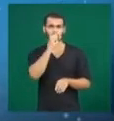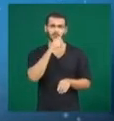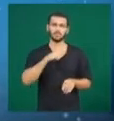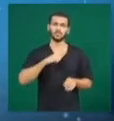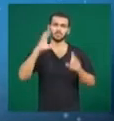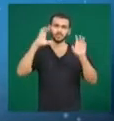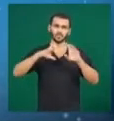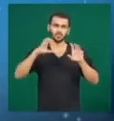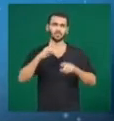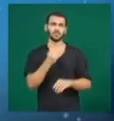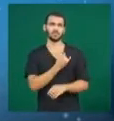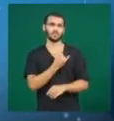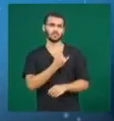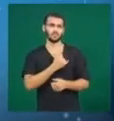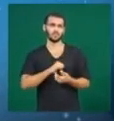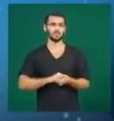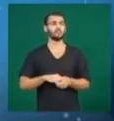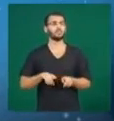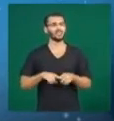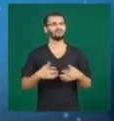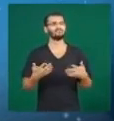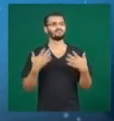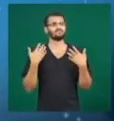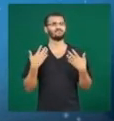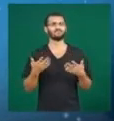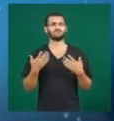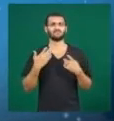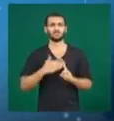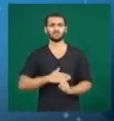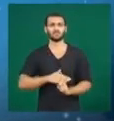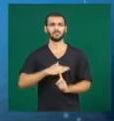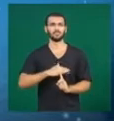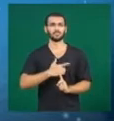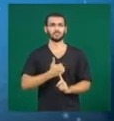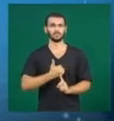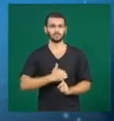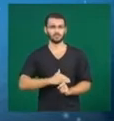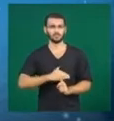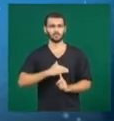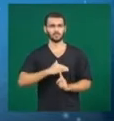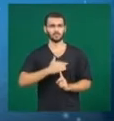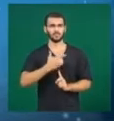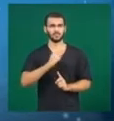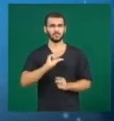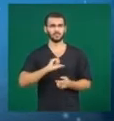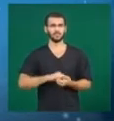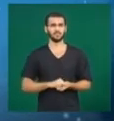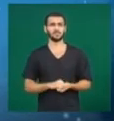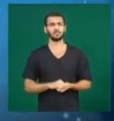em Ituiutaba, mas o calor prevalece. Mínima de 21 e máxima de 29 graus.